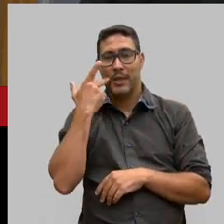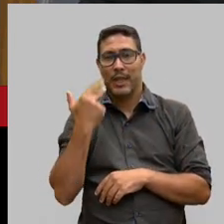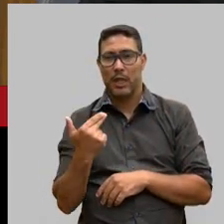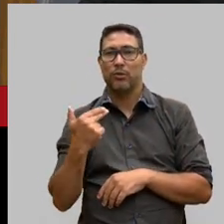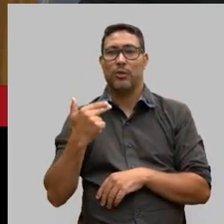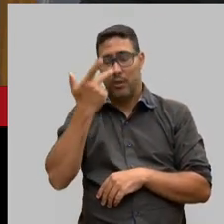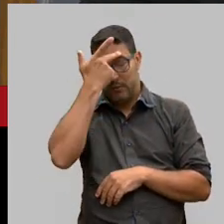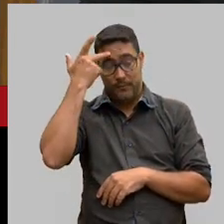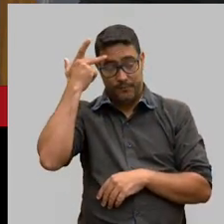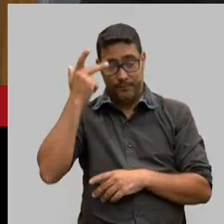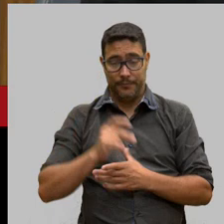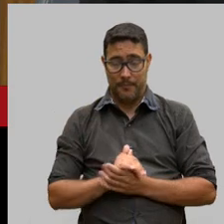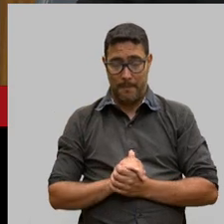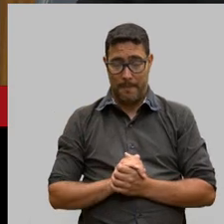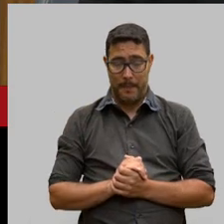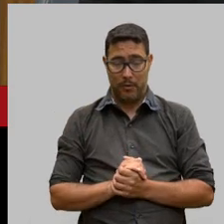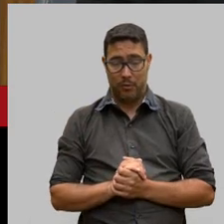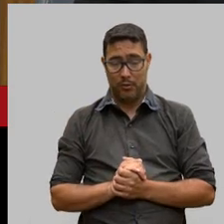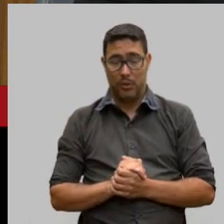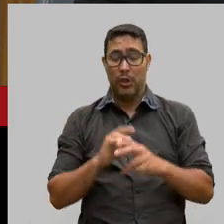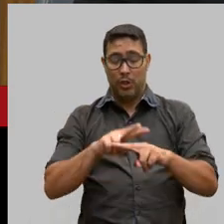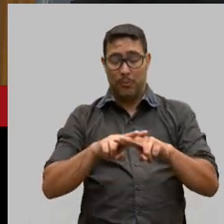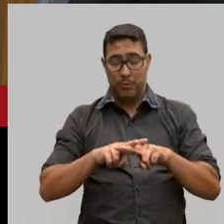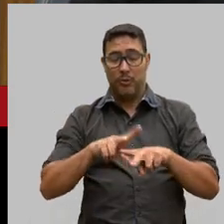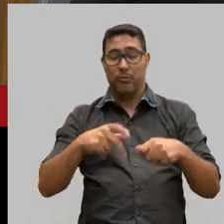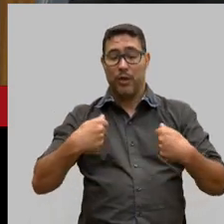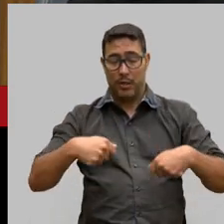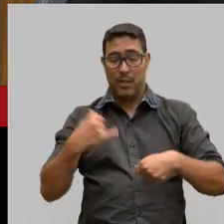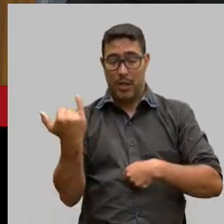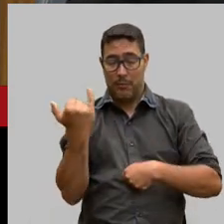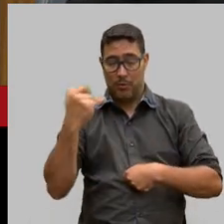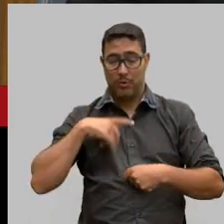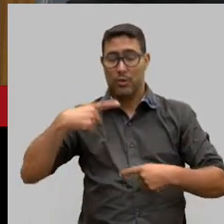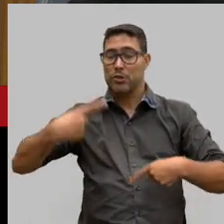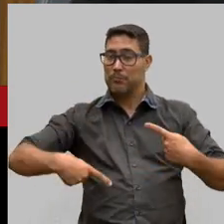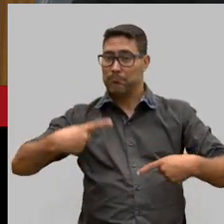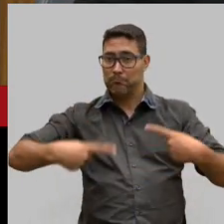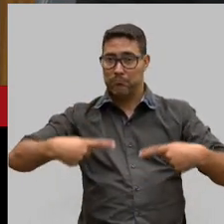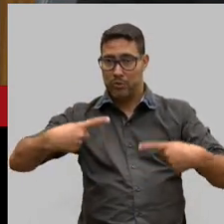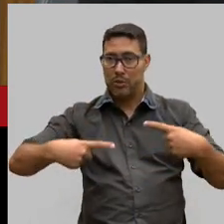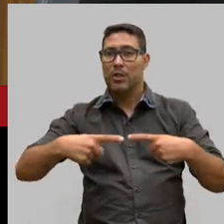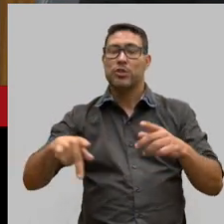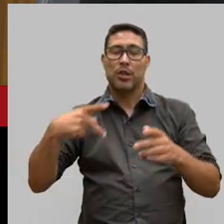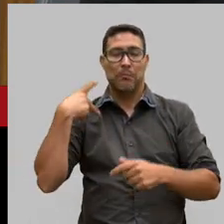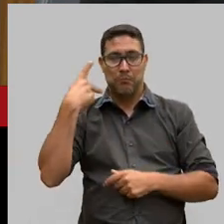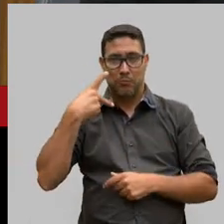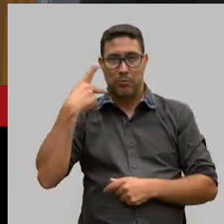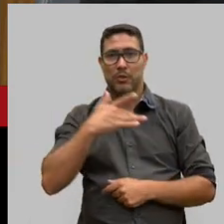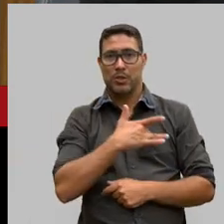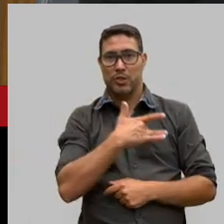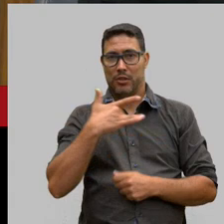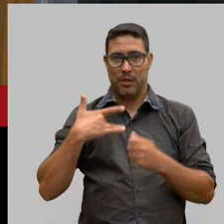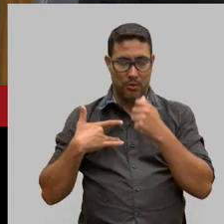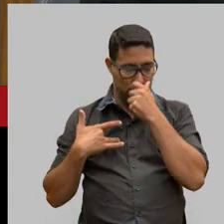então é muito importante que a gente tenha políticas públicas de saúde que elas sejam principalmente concretas efetivas lógico sabemos que o estado